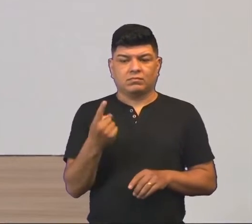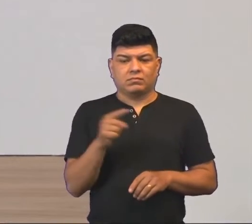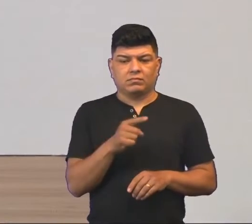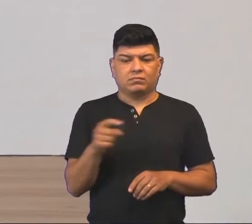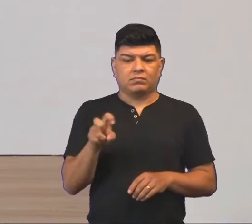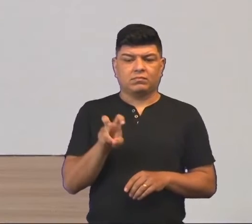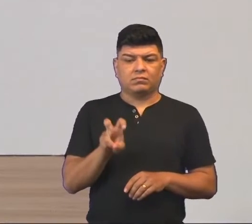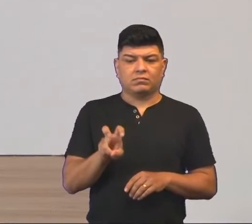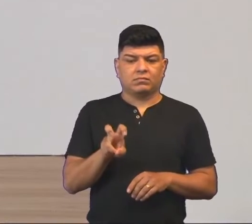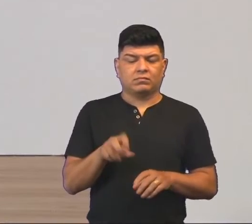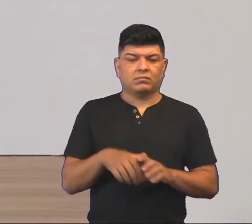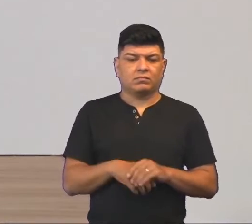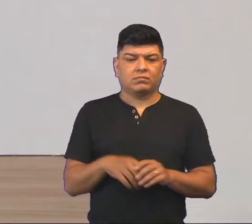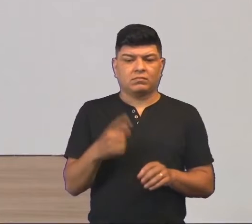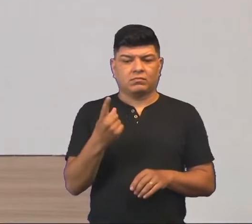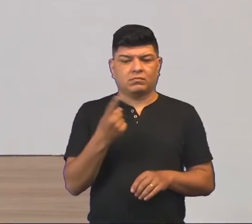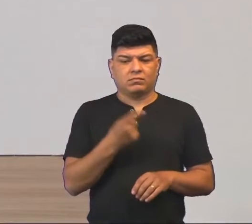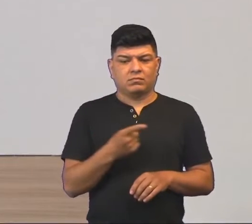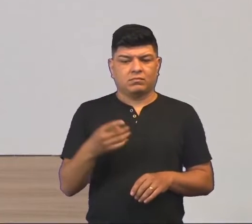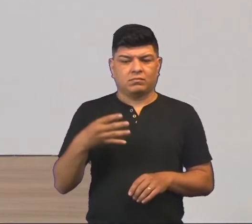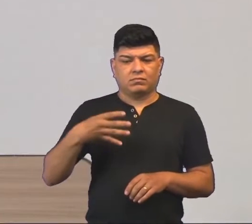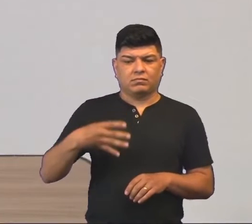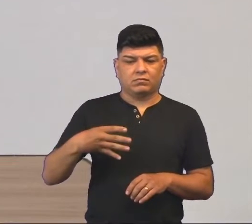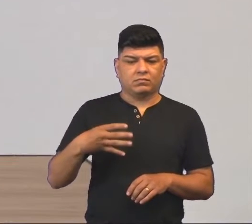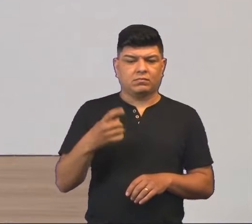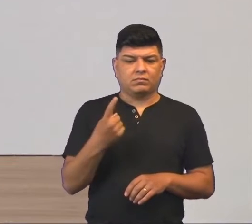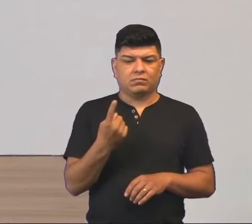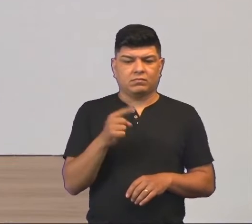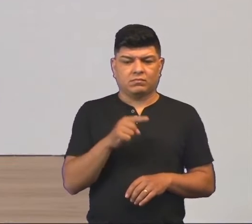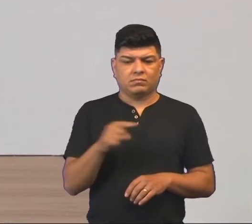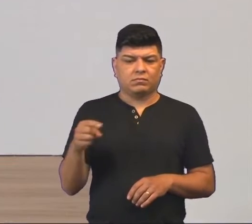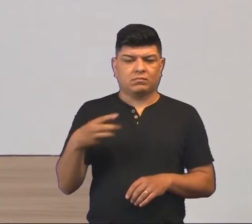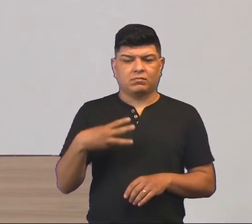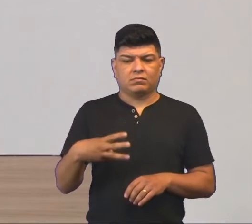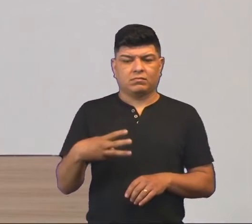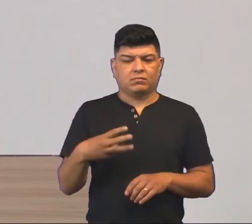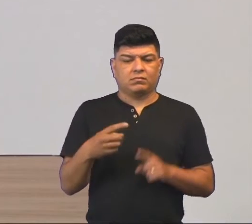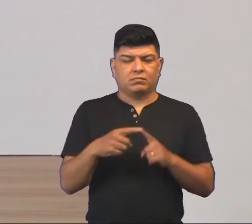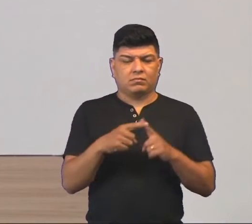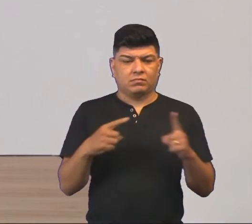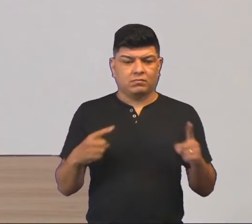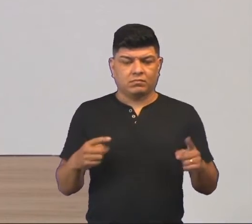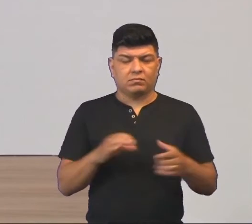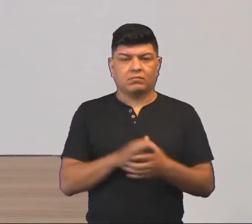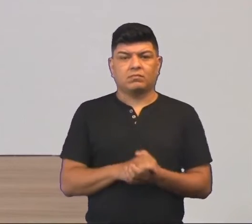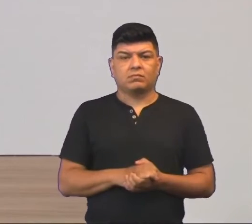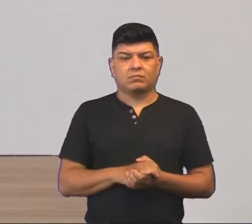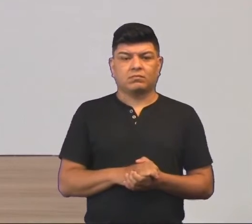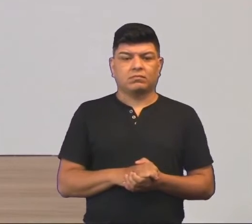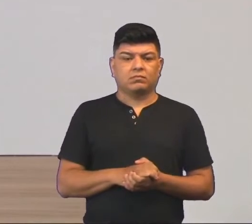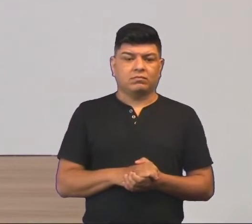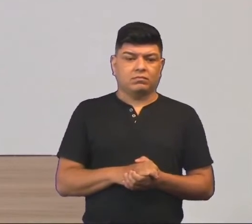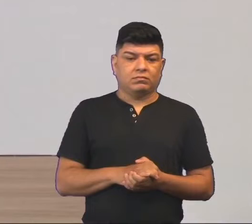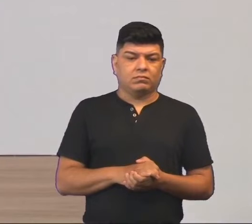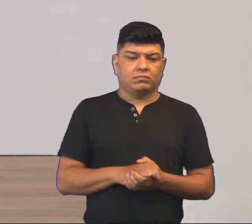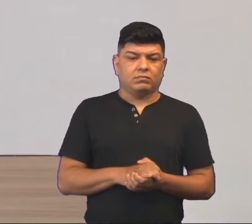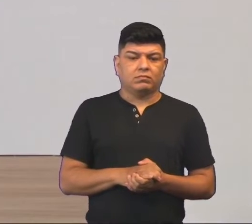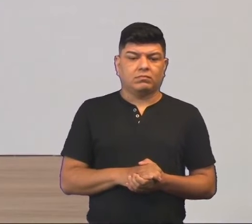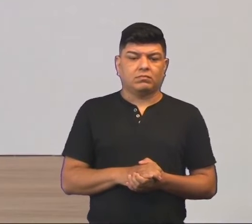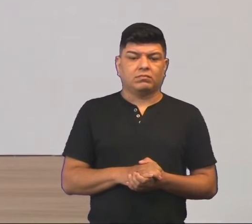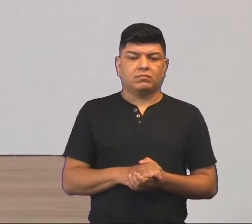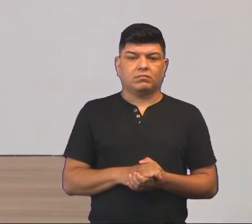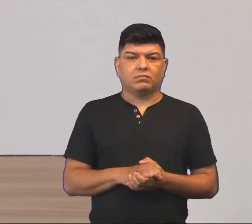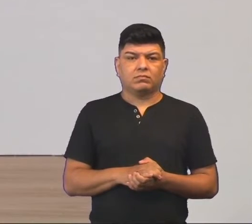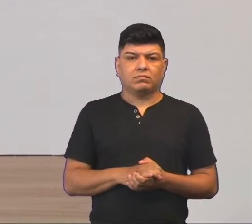1/5, 1/4, 1/3, meio. Ela fica dessa forma